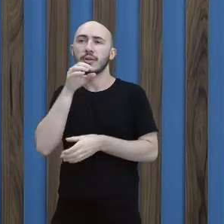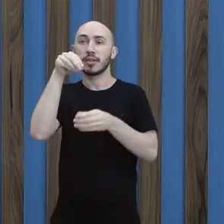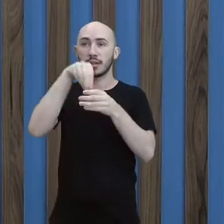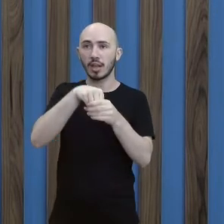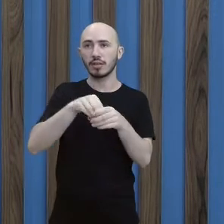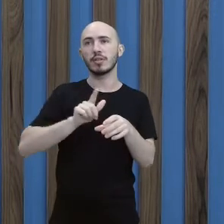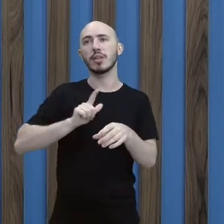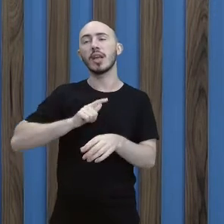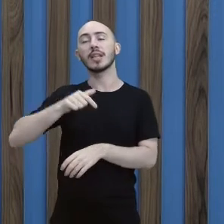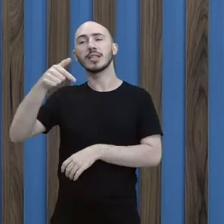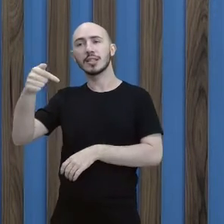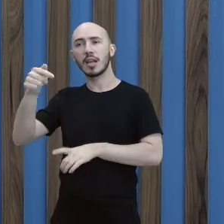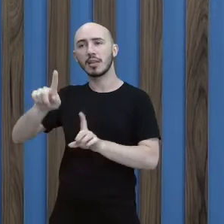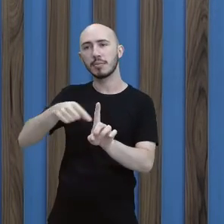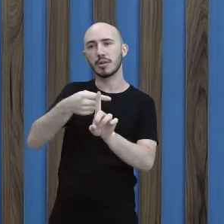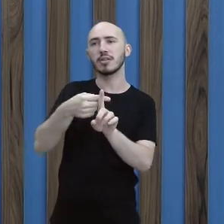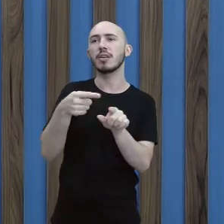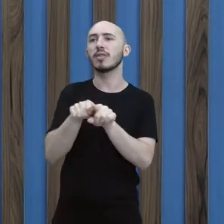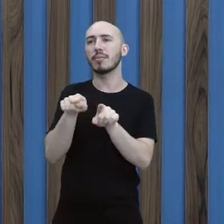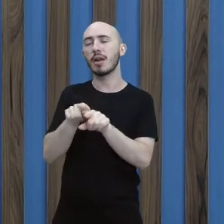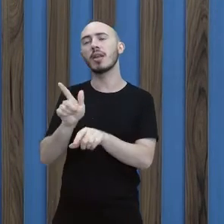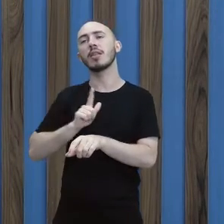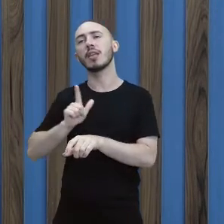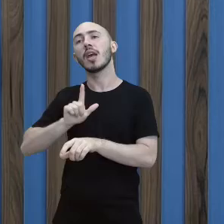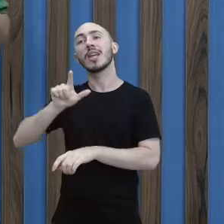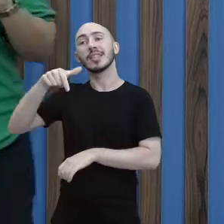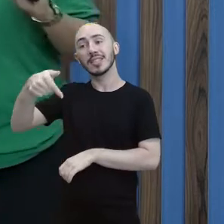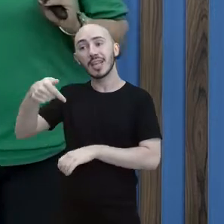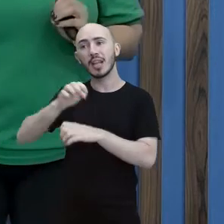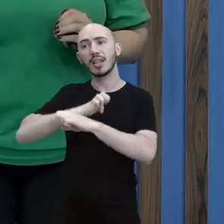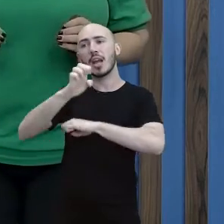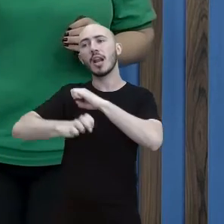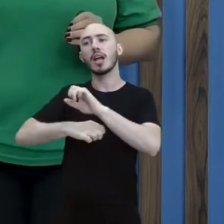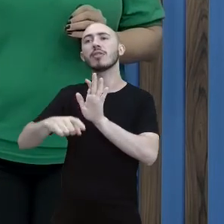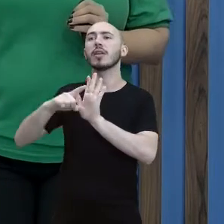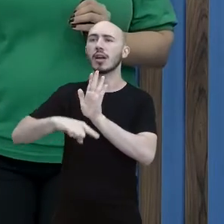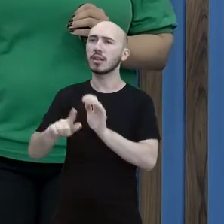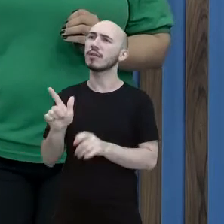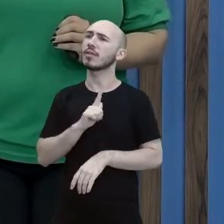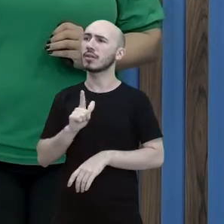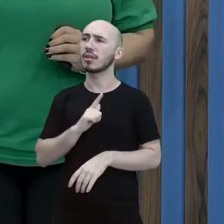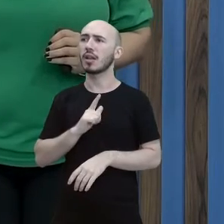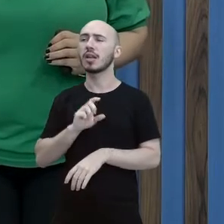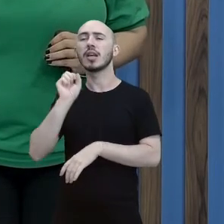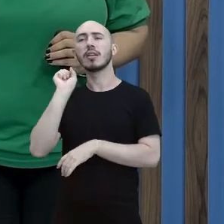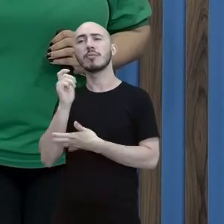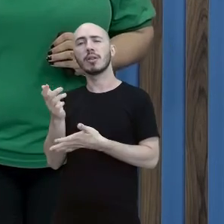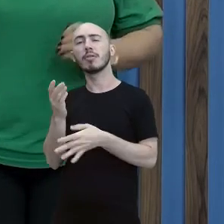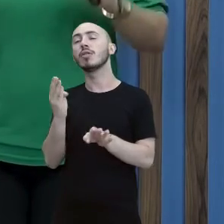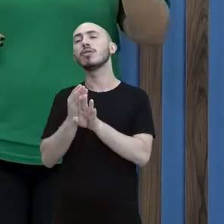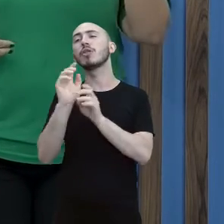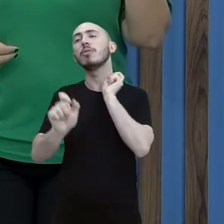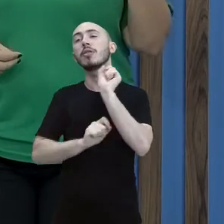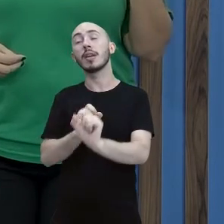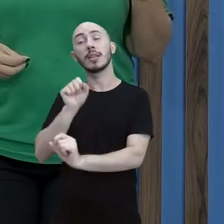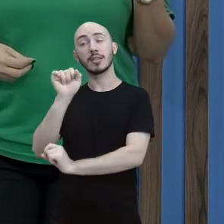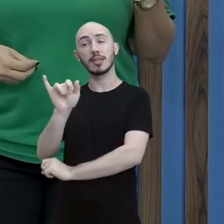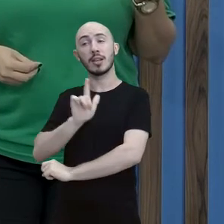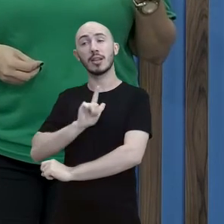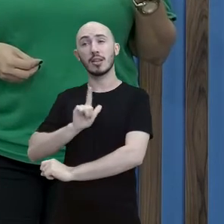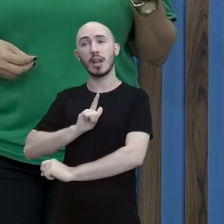cargas negativas nessa figura que eu estou mostrando para vocês. Então, ele disse assim, se existe o mesmo número de